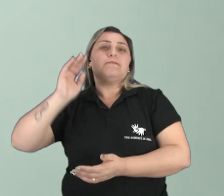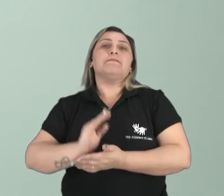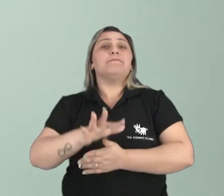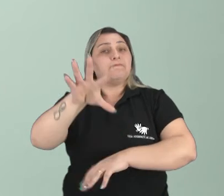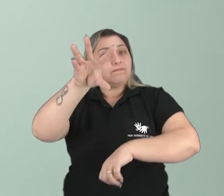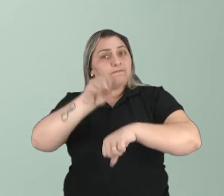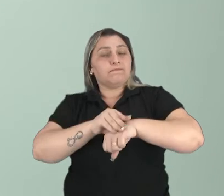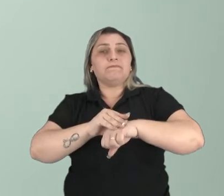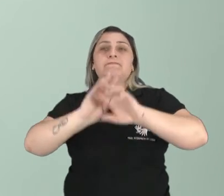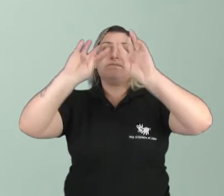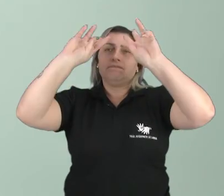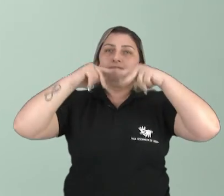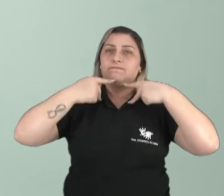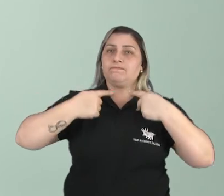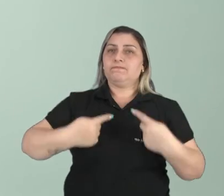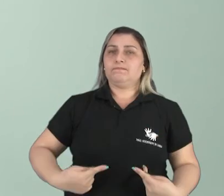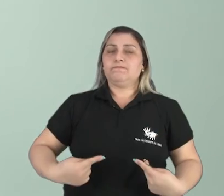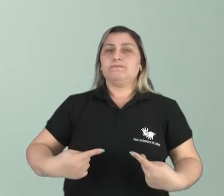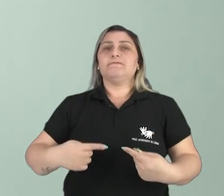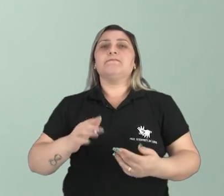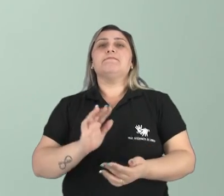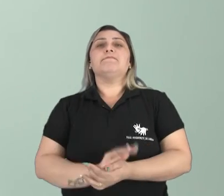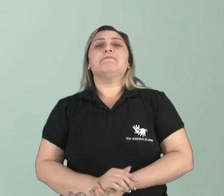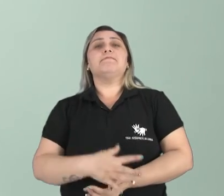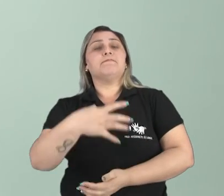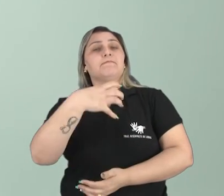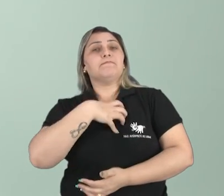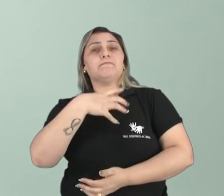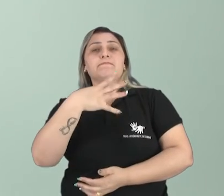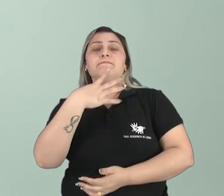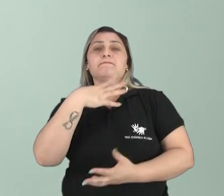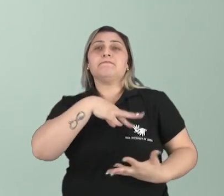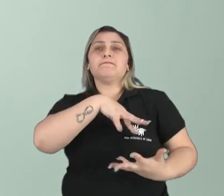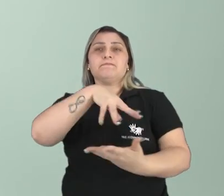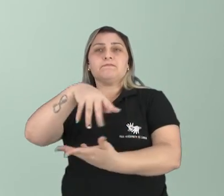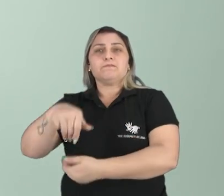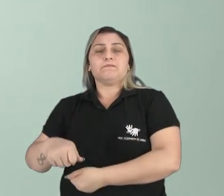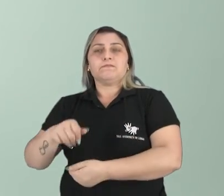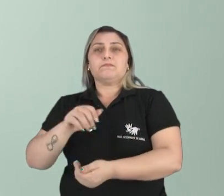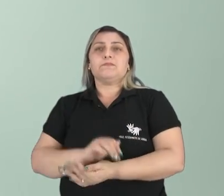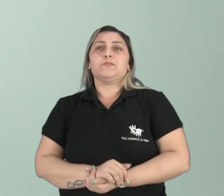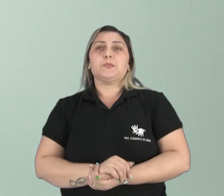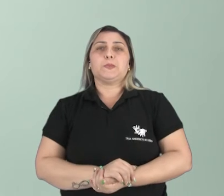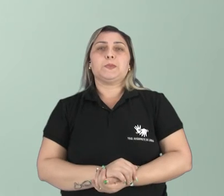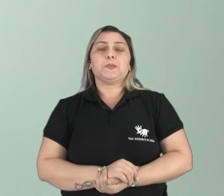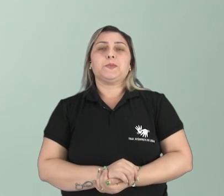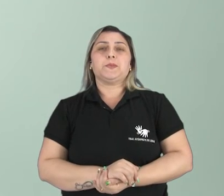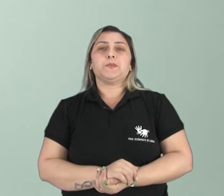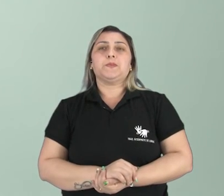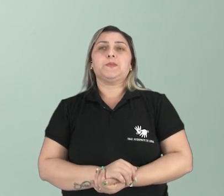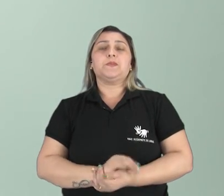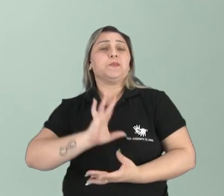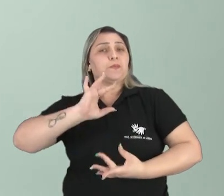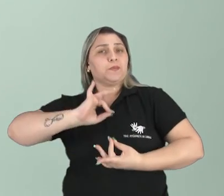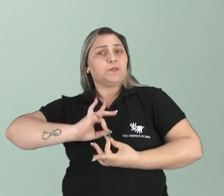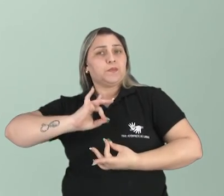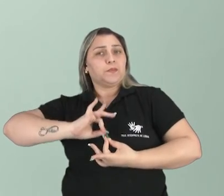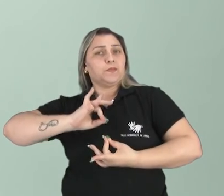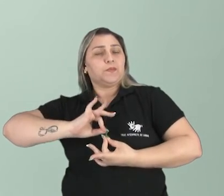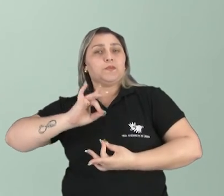ao conhecimento humano, né, as formas de conhecer o mundo, seja por meio do campo